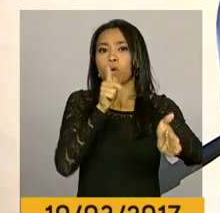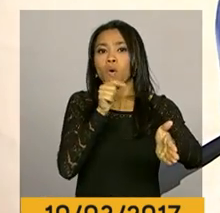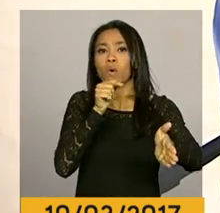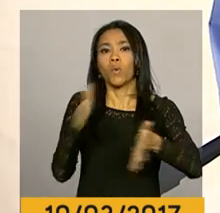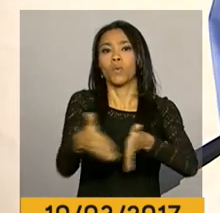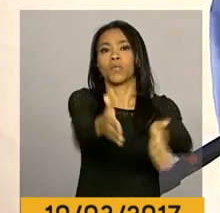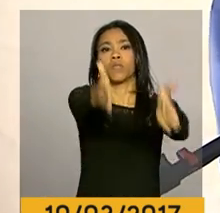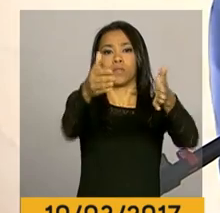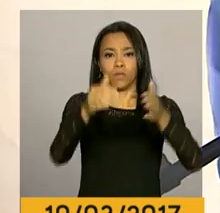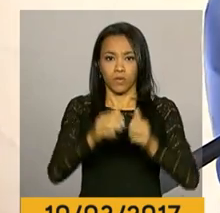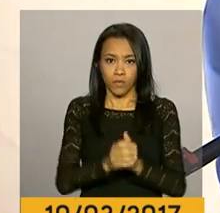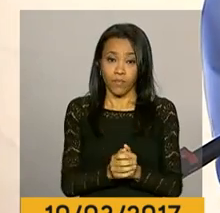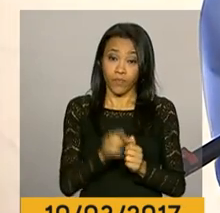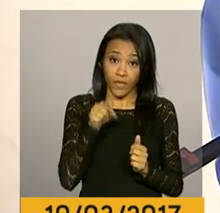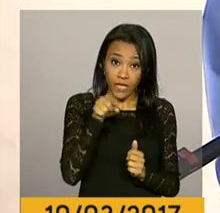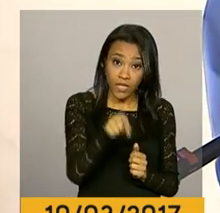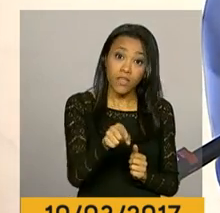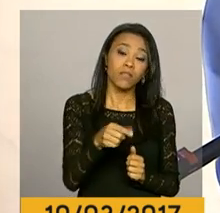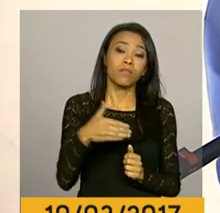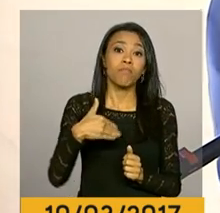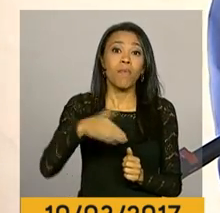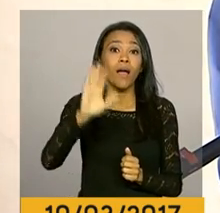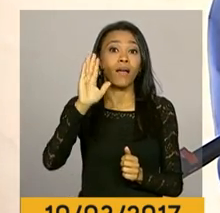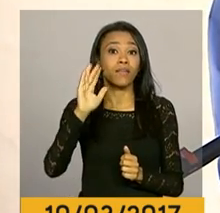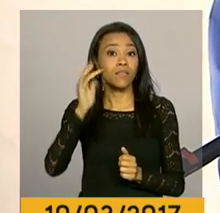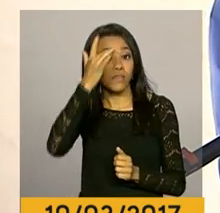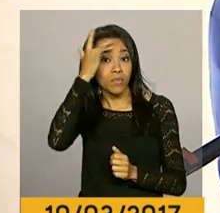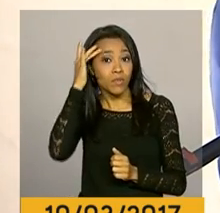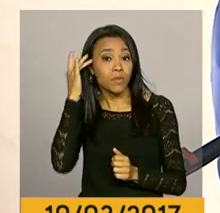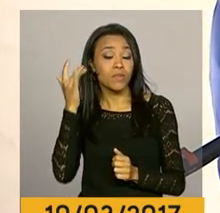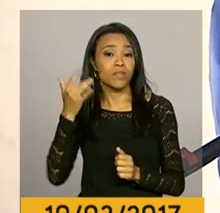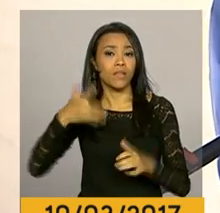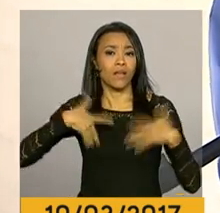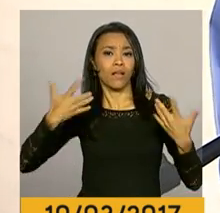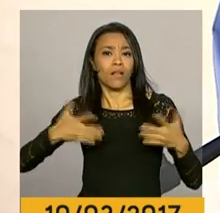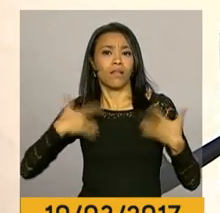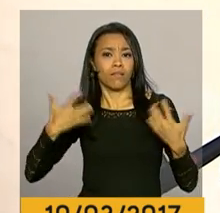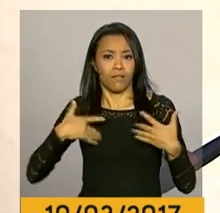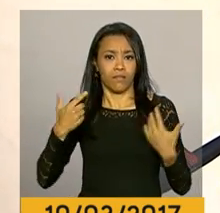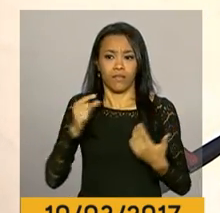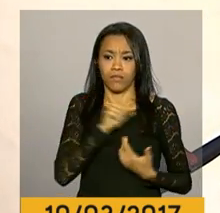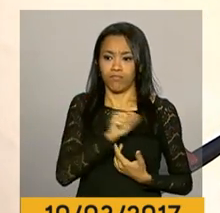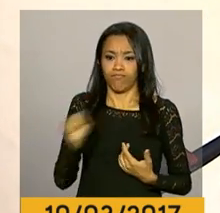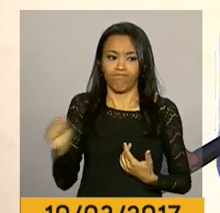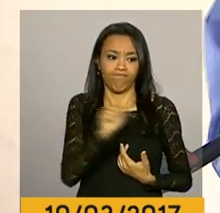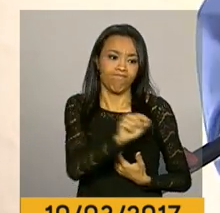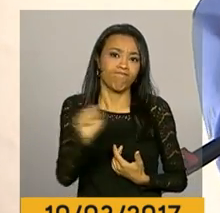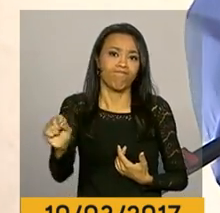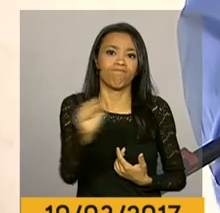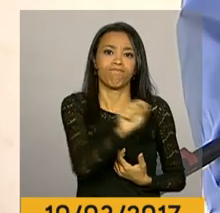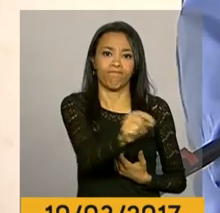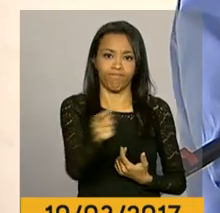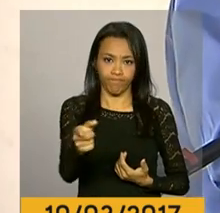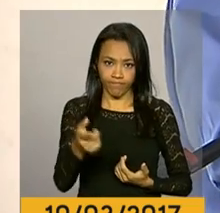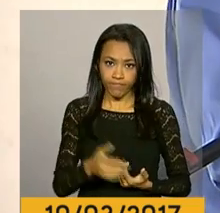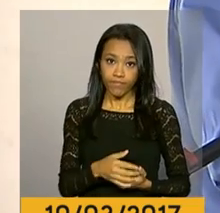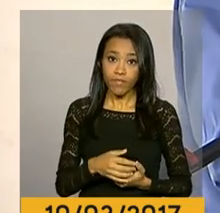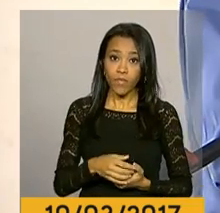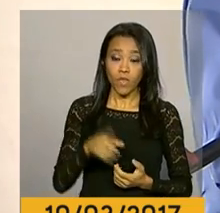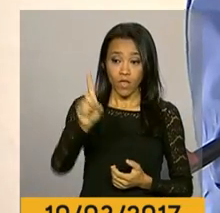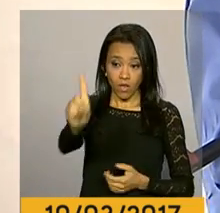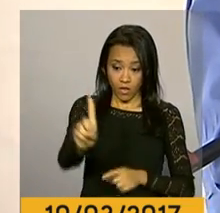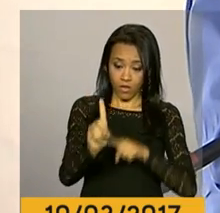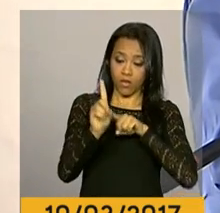vai cada vez mais sendo festejada, e até conta o episódio. O Cássio, quando